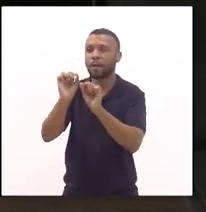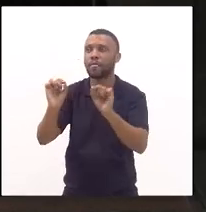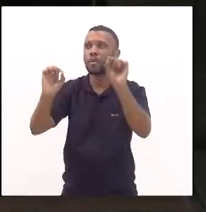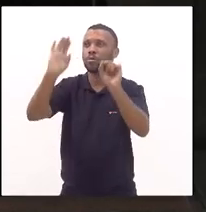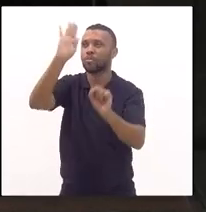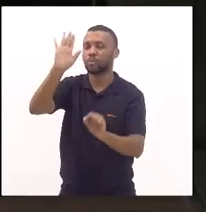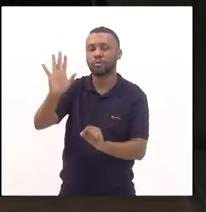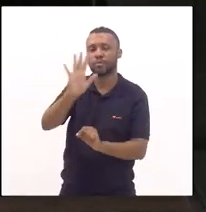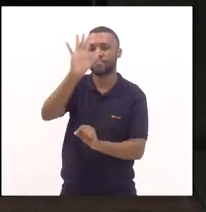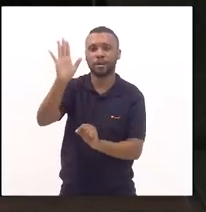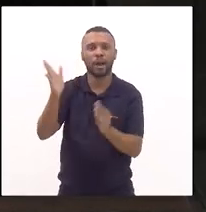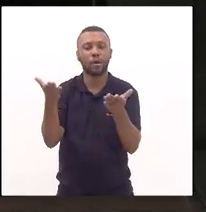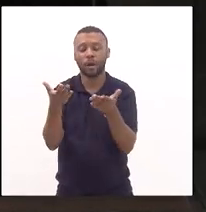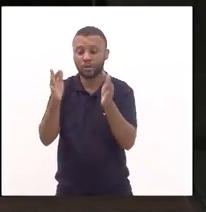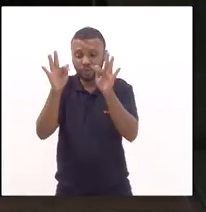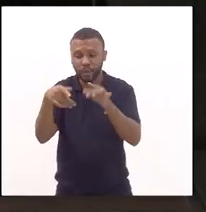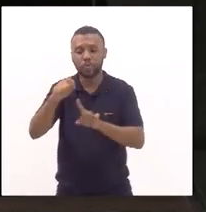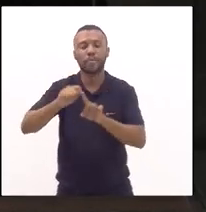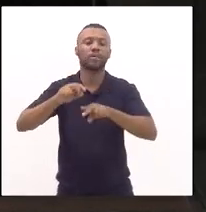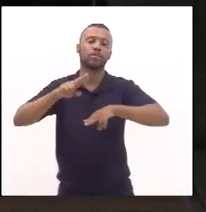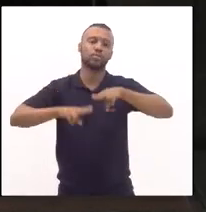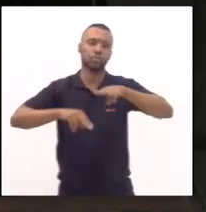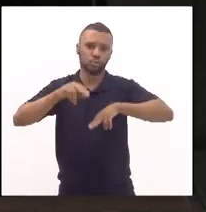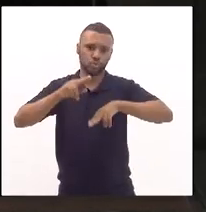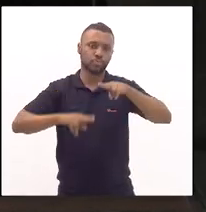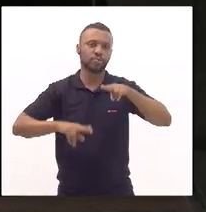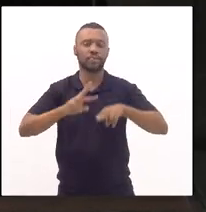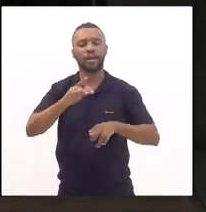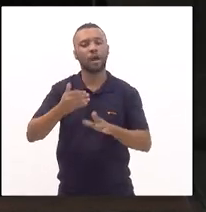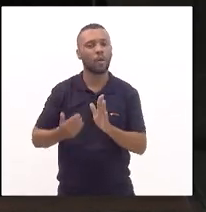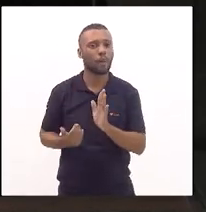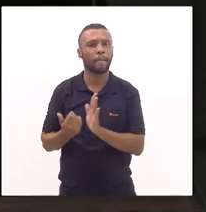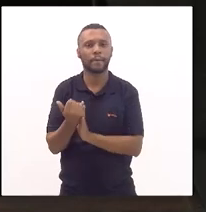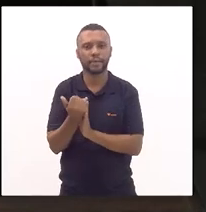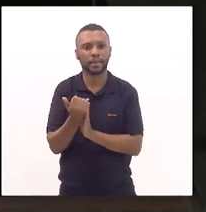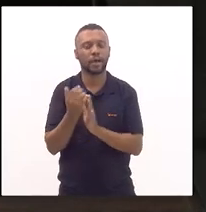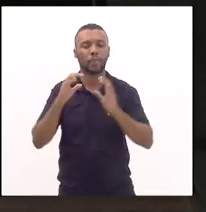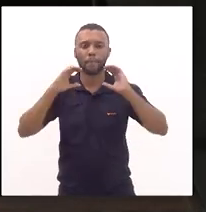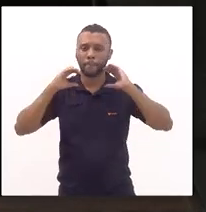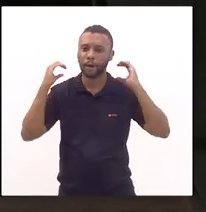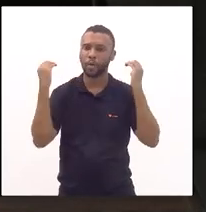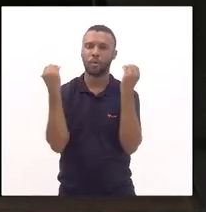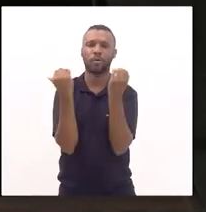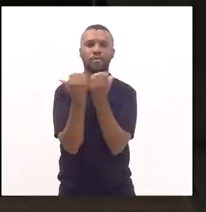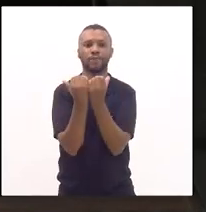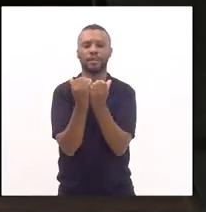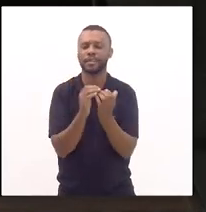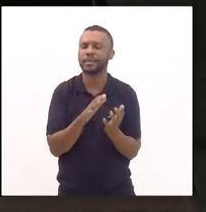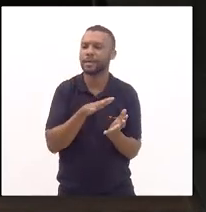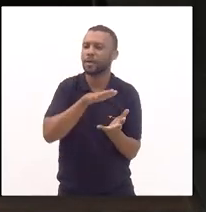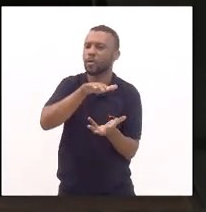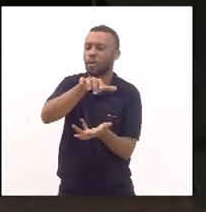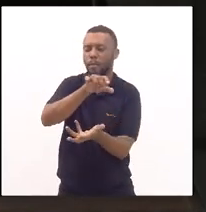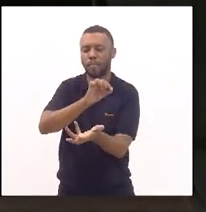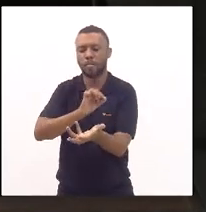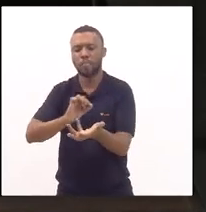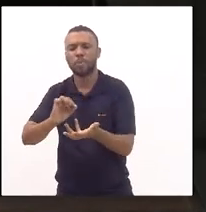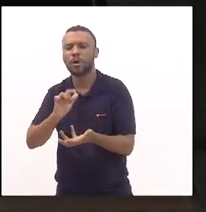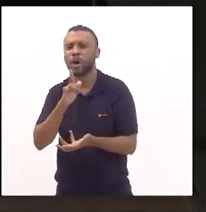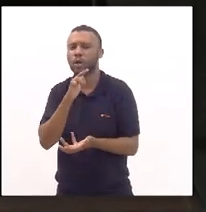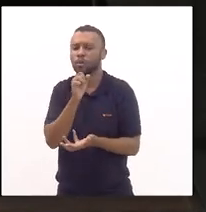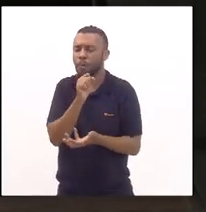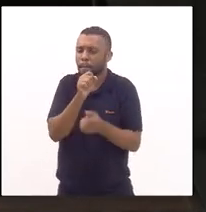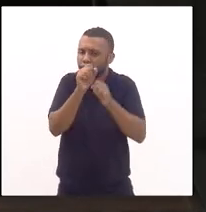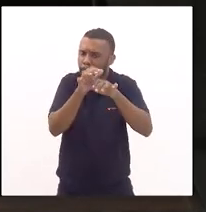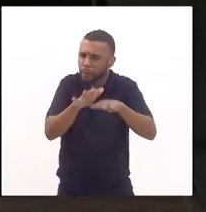Agora, no final de junho, será iniciada uma conferência mundial dos oceanos